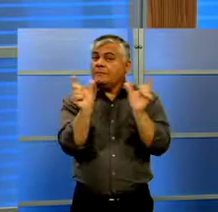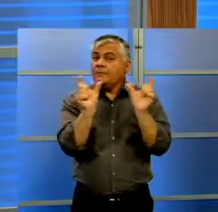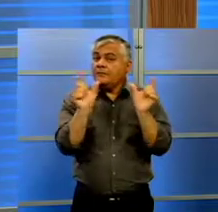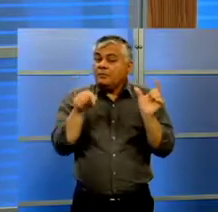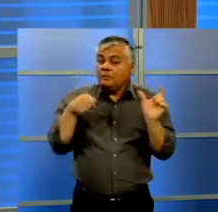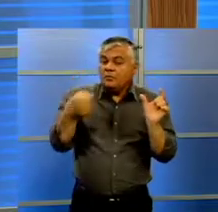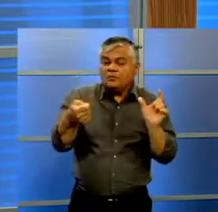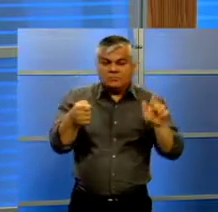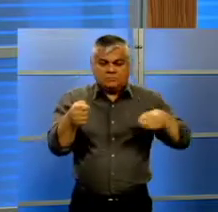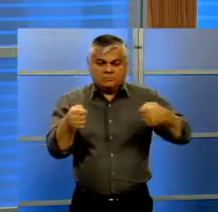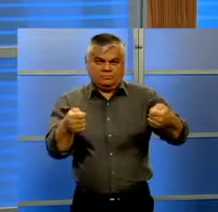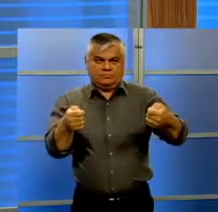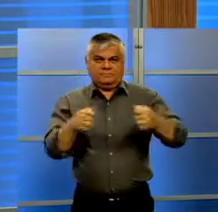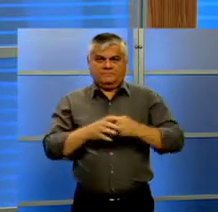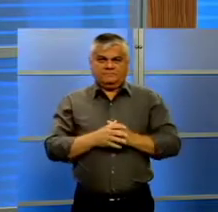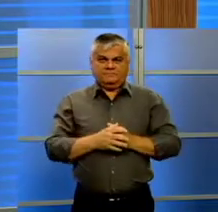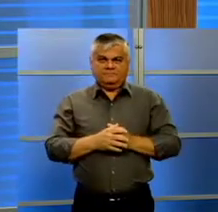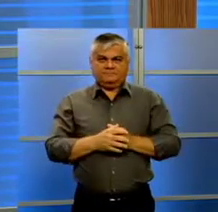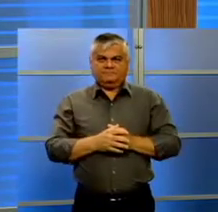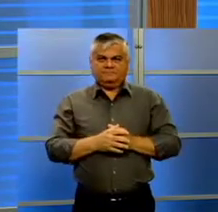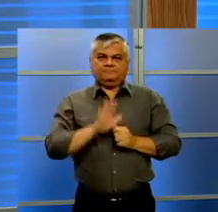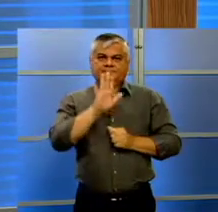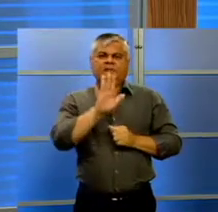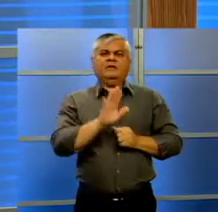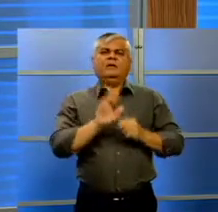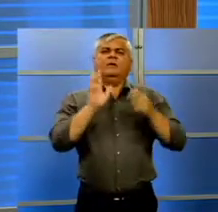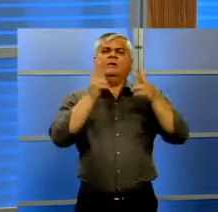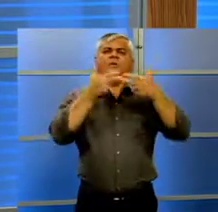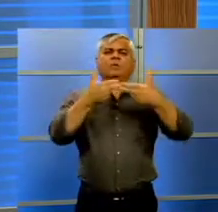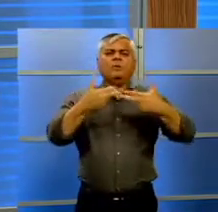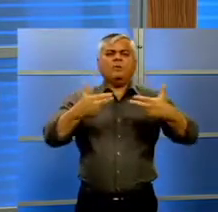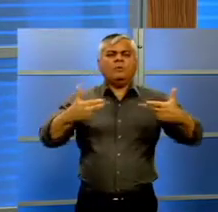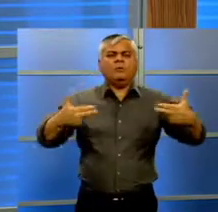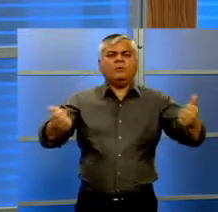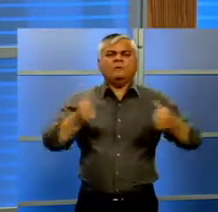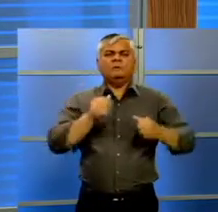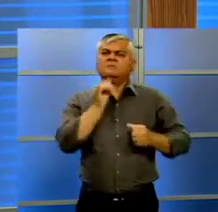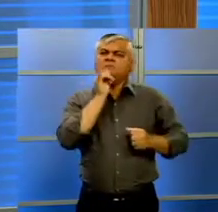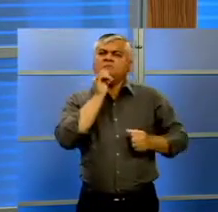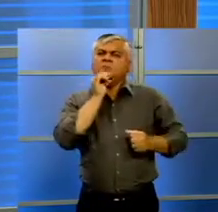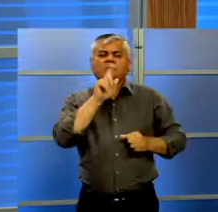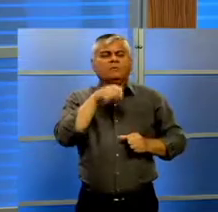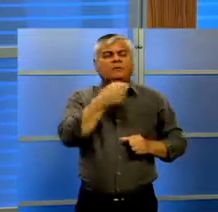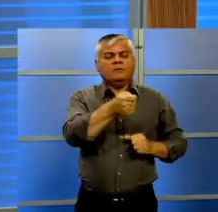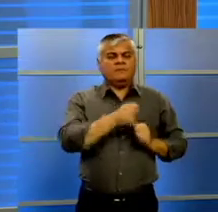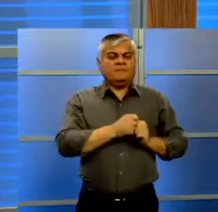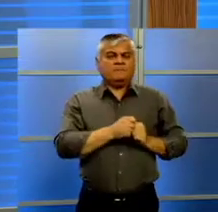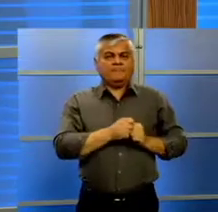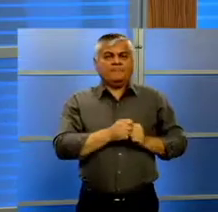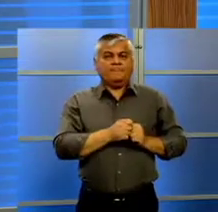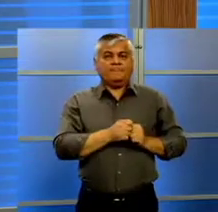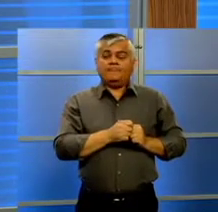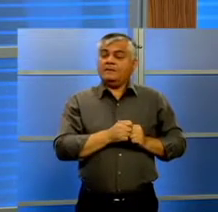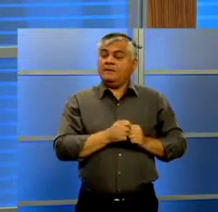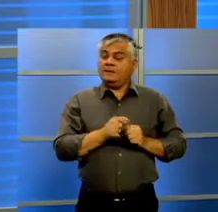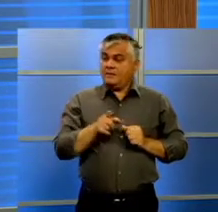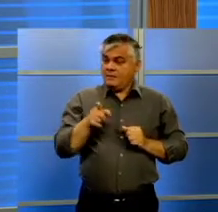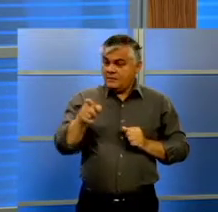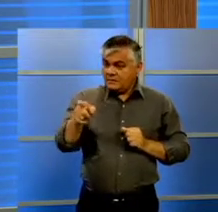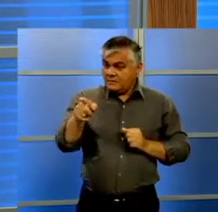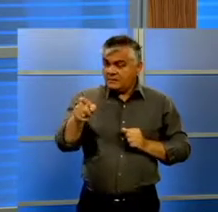sinais. Tente sinais de coisas próprias para quando você quiser dizer que a pessoa tem